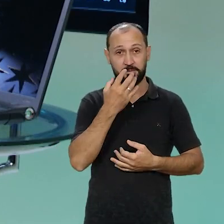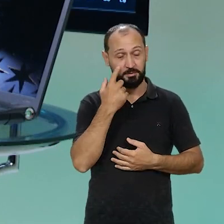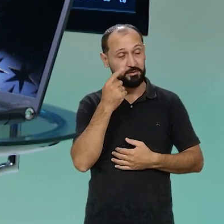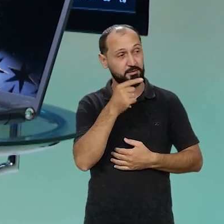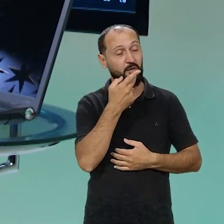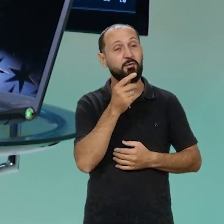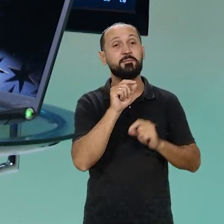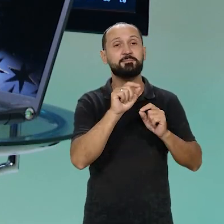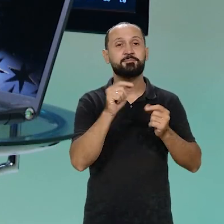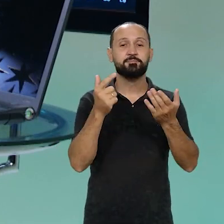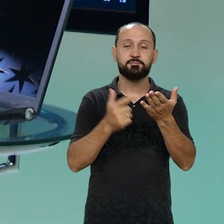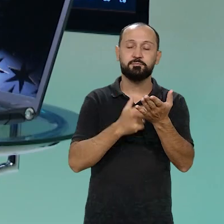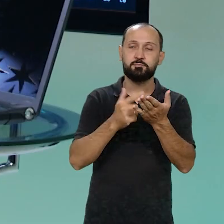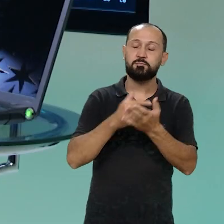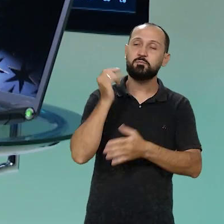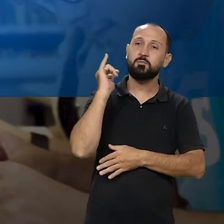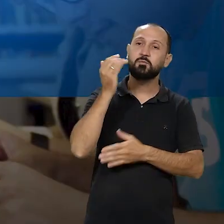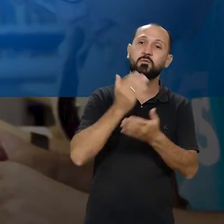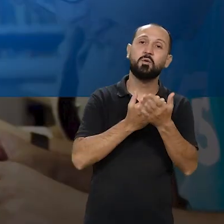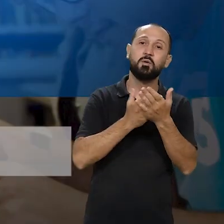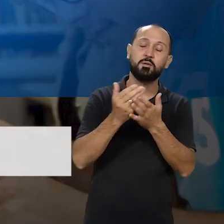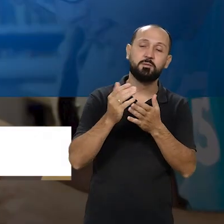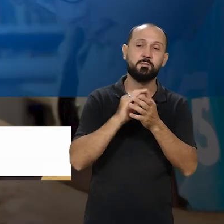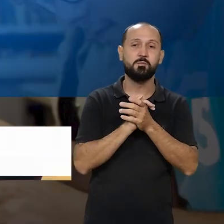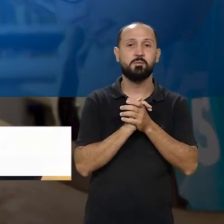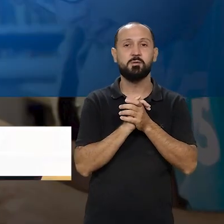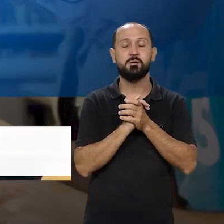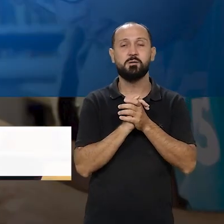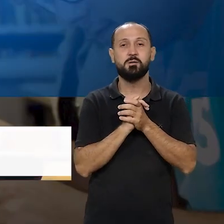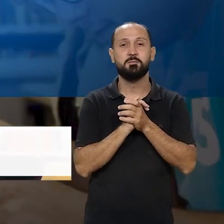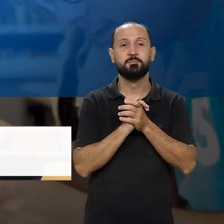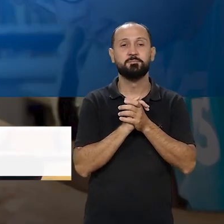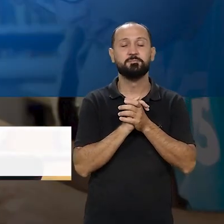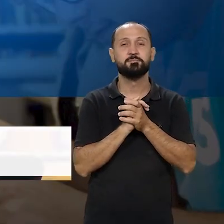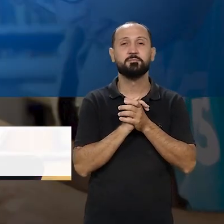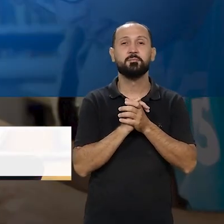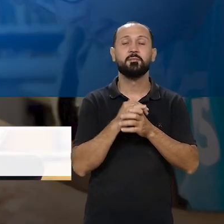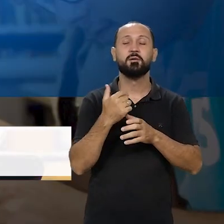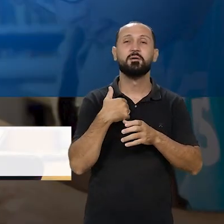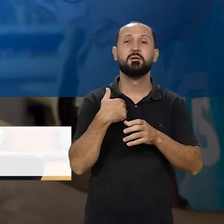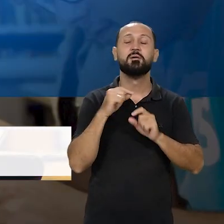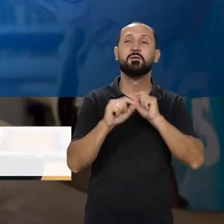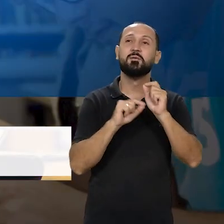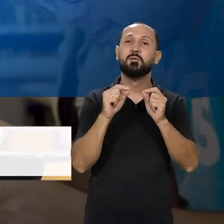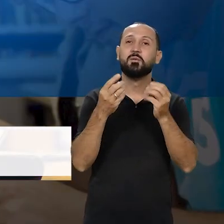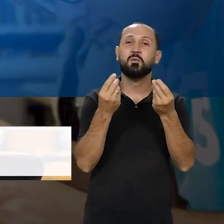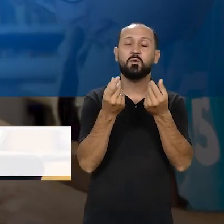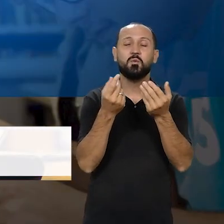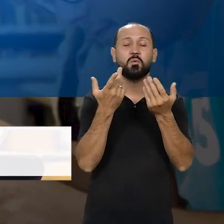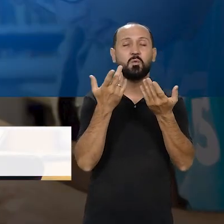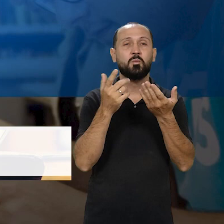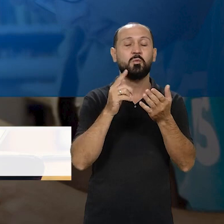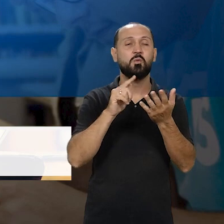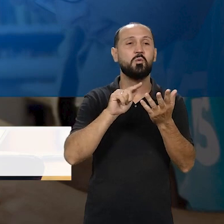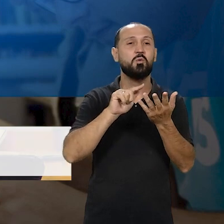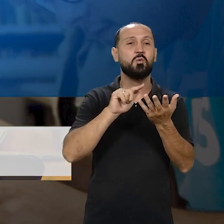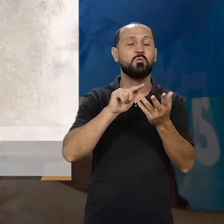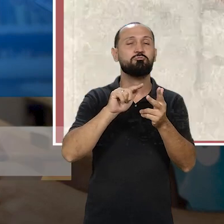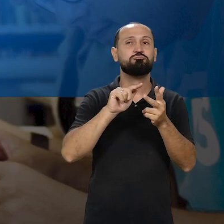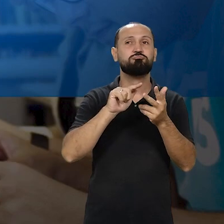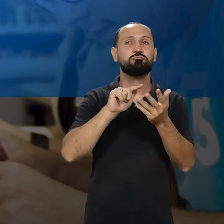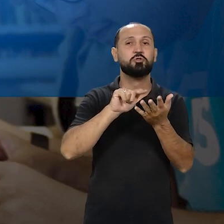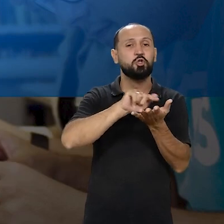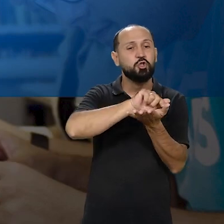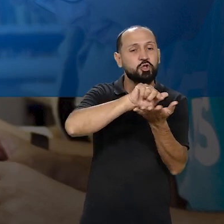Você disse aí, né, um livro de contos, eu vou começar por aí, porque ele ficou assim como um gênero inclassificado, assim,